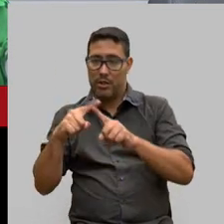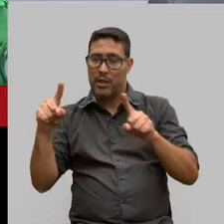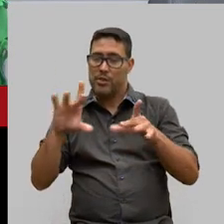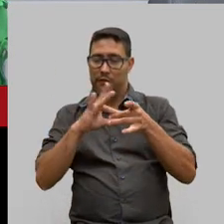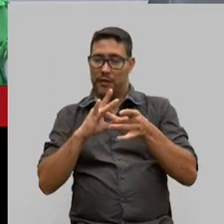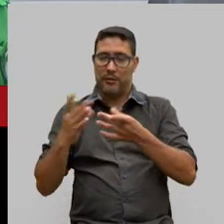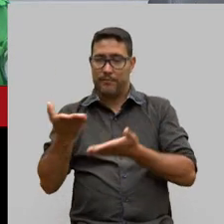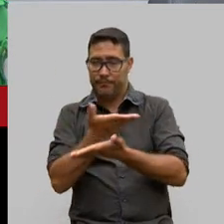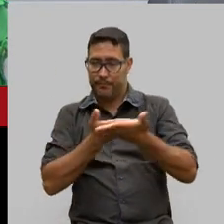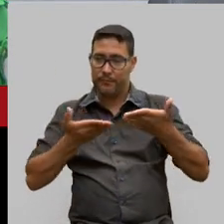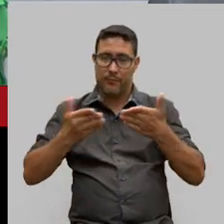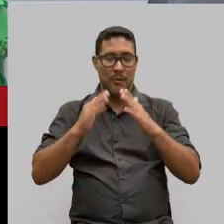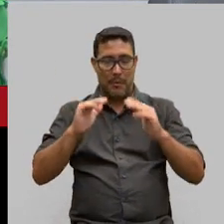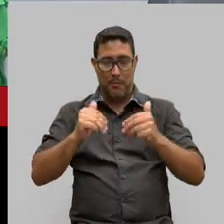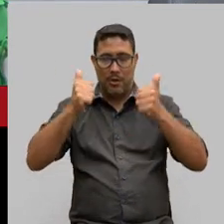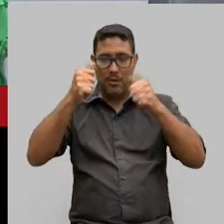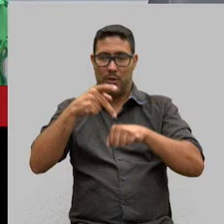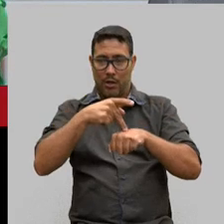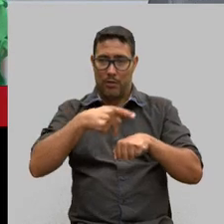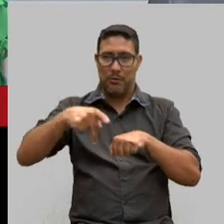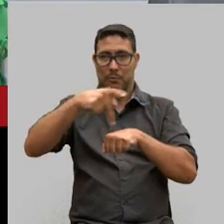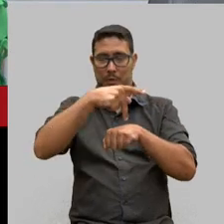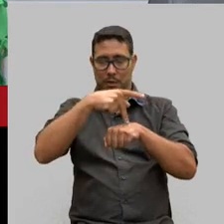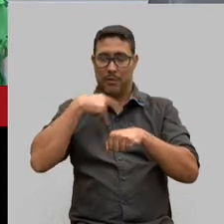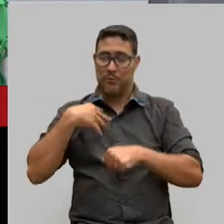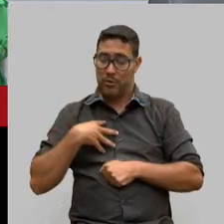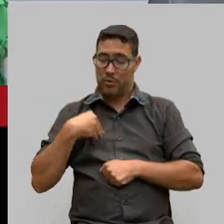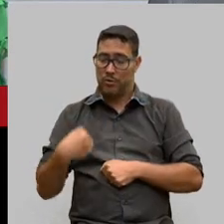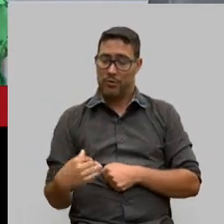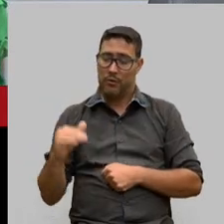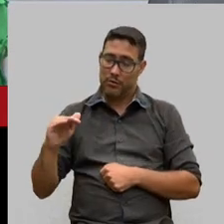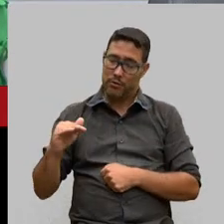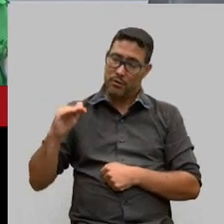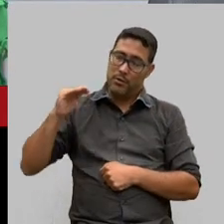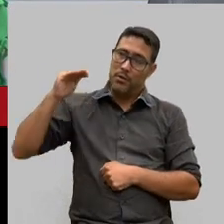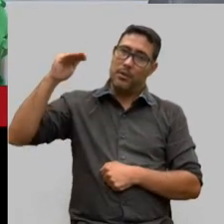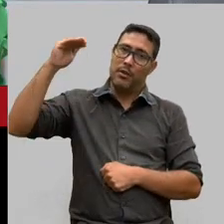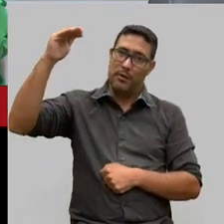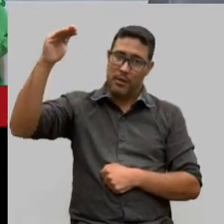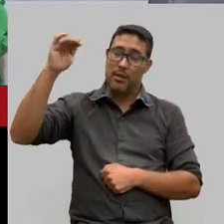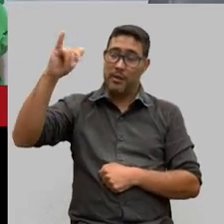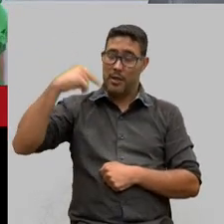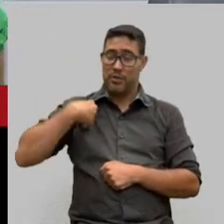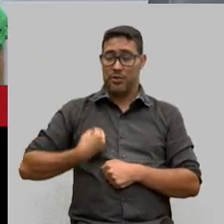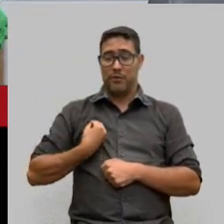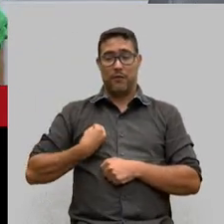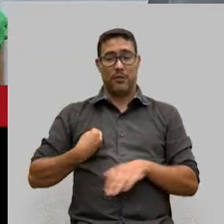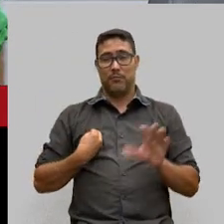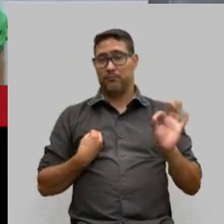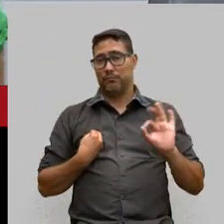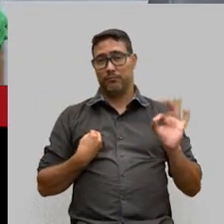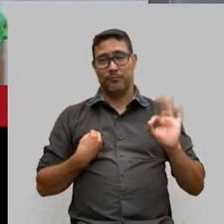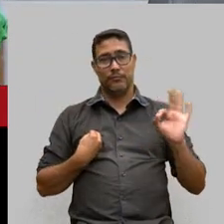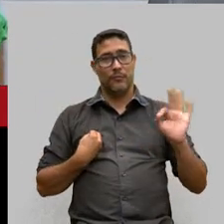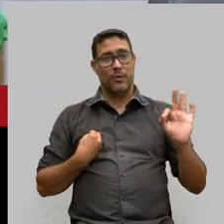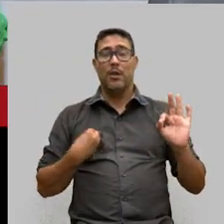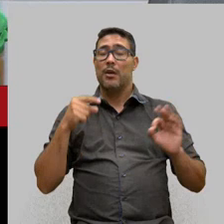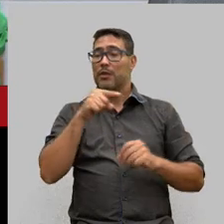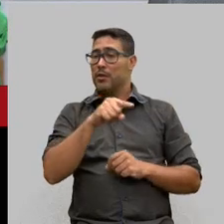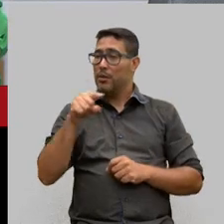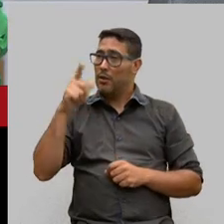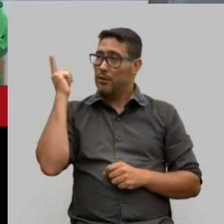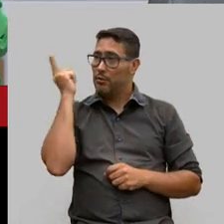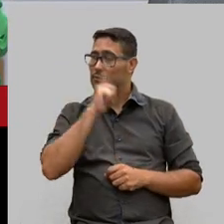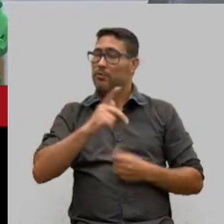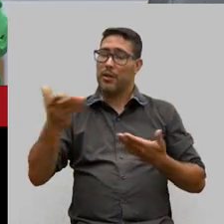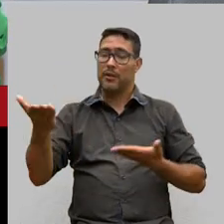e um país melhor pros nossos filhos crescerem sem a gente tá aqui né então que eles formem aí redes para